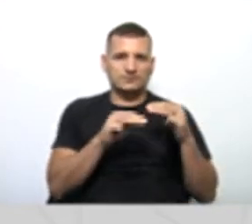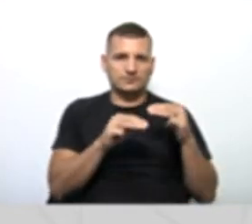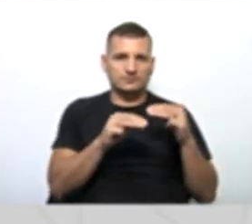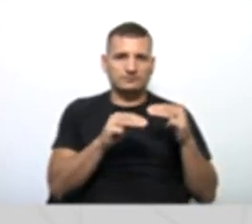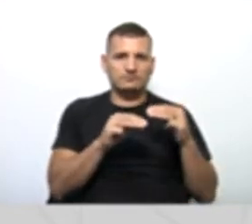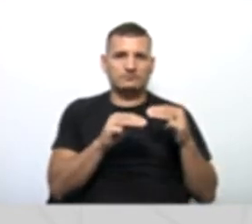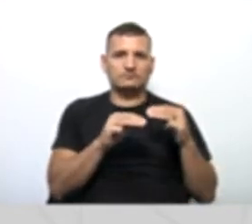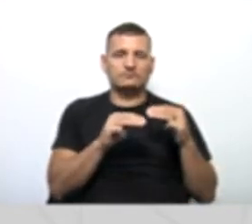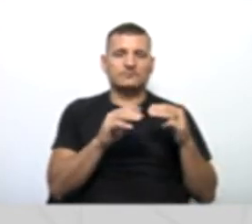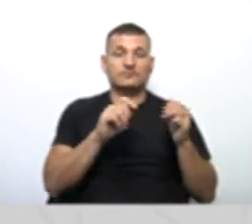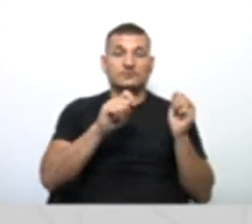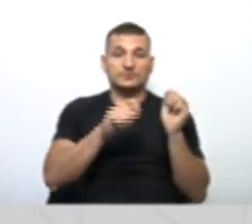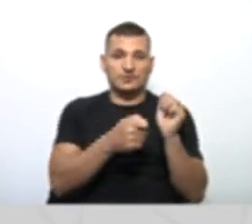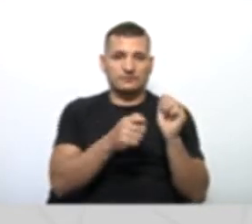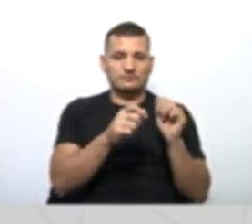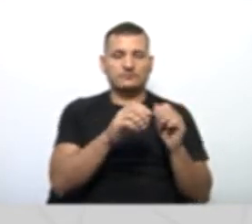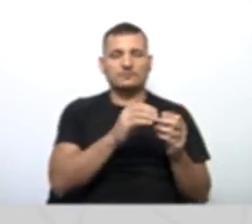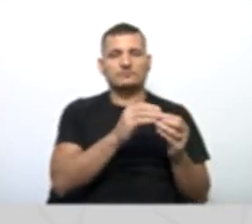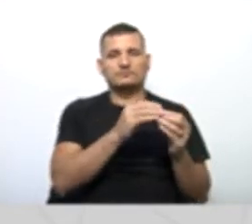alterada,